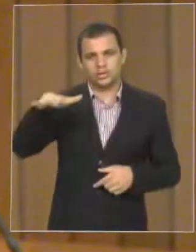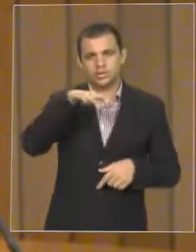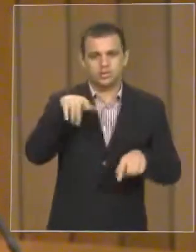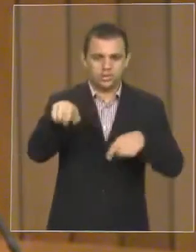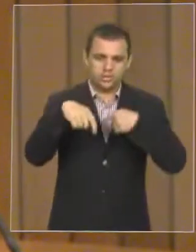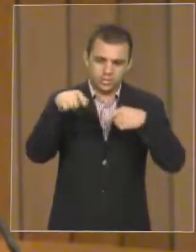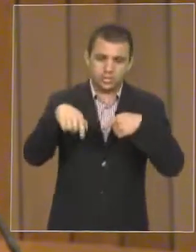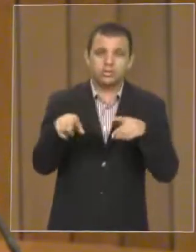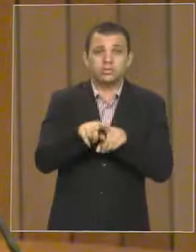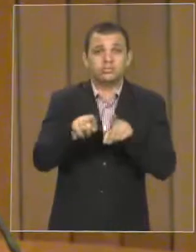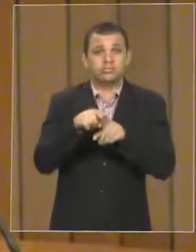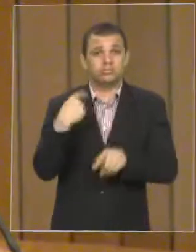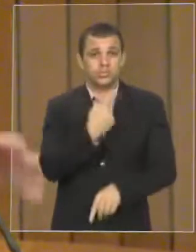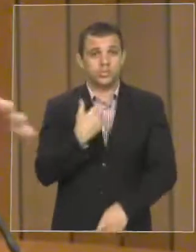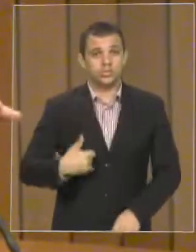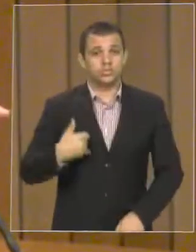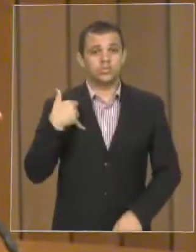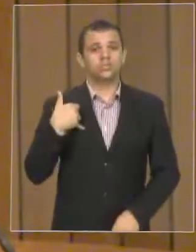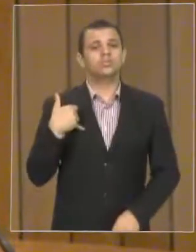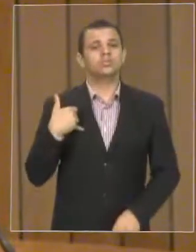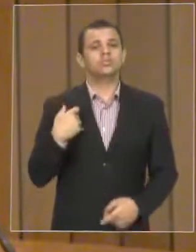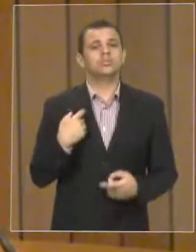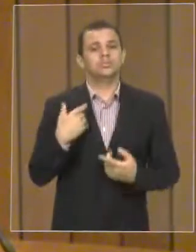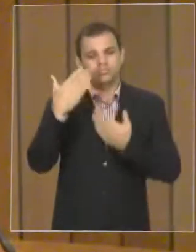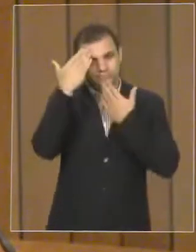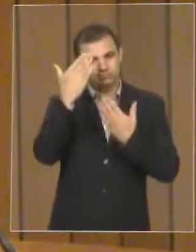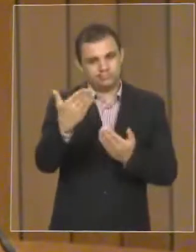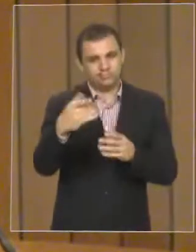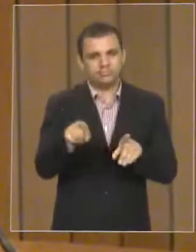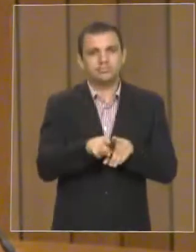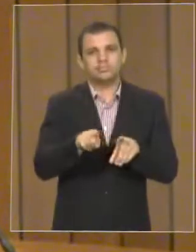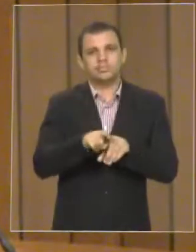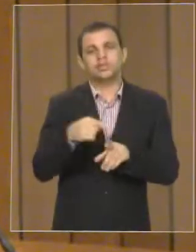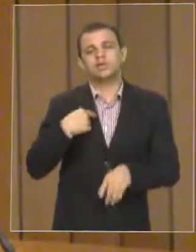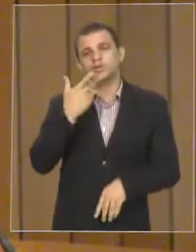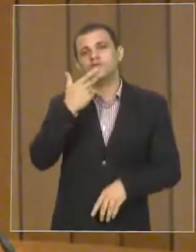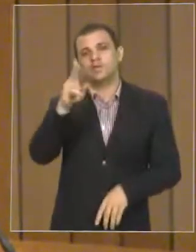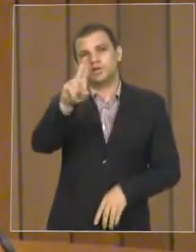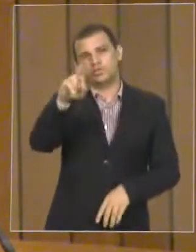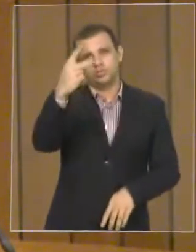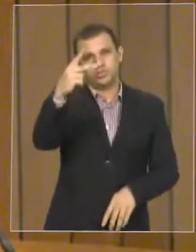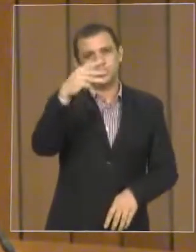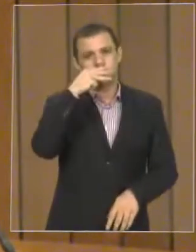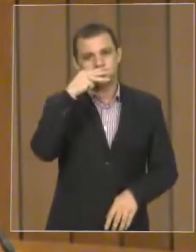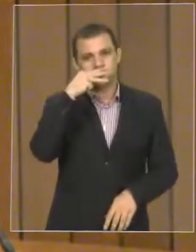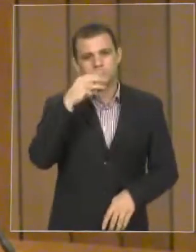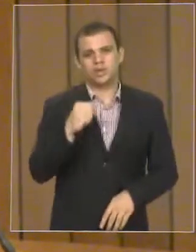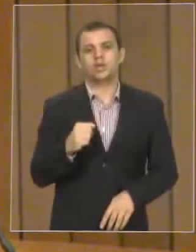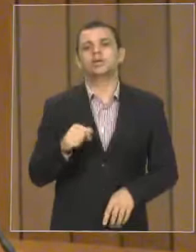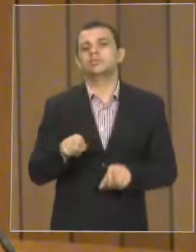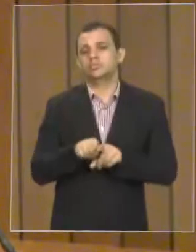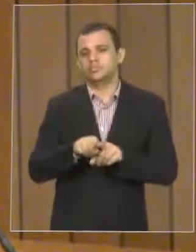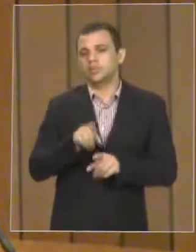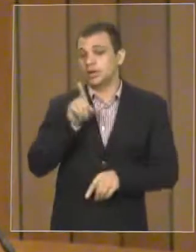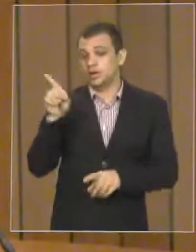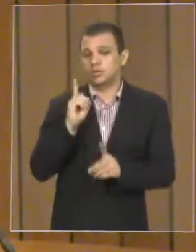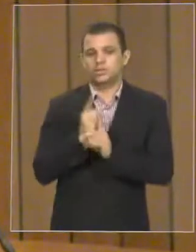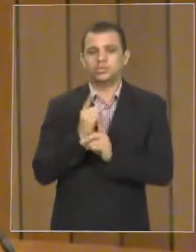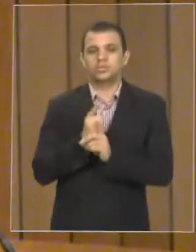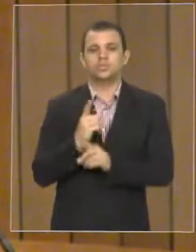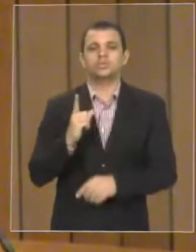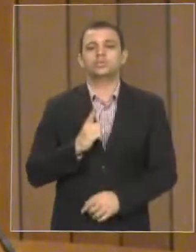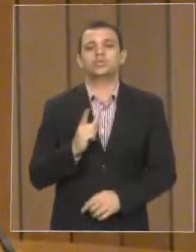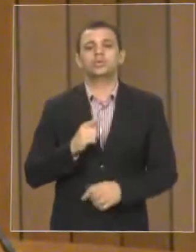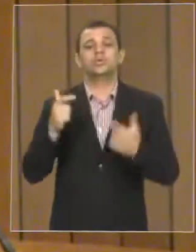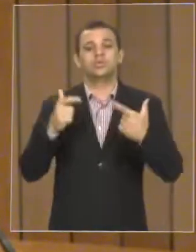daquela oportunidade, senhor presidente Humberto. E agradecer a Vossa Excelência, citei seu nome lá, citei o nome de Vossa Excelência lá no encontro que nós tivemos